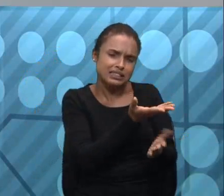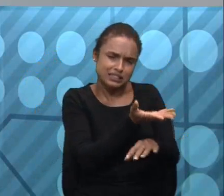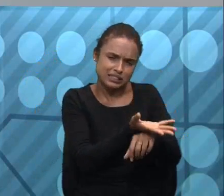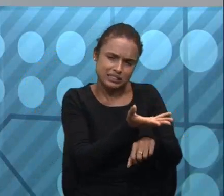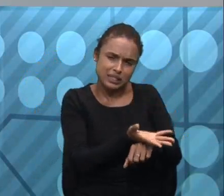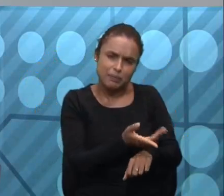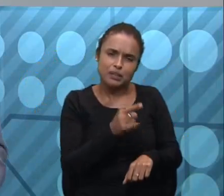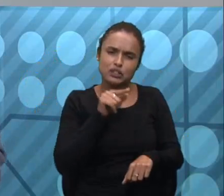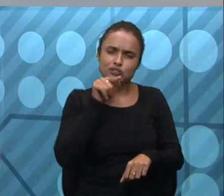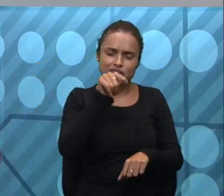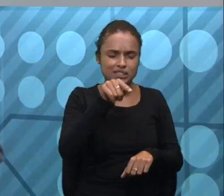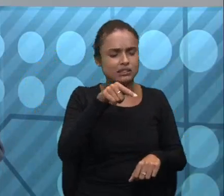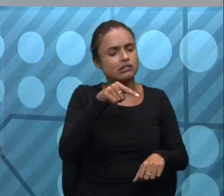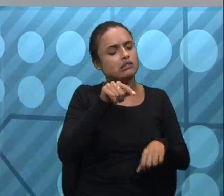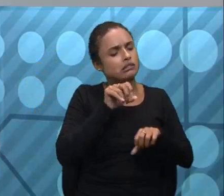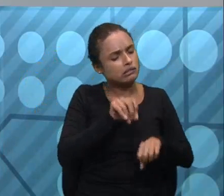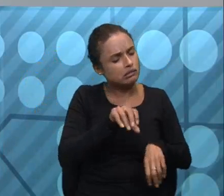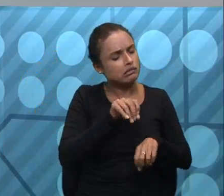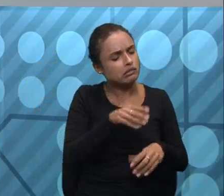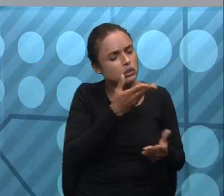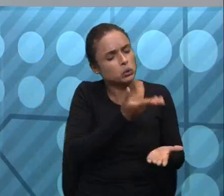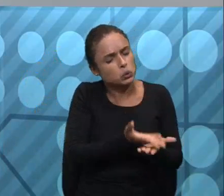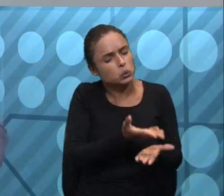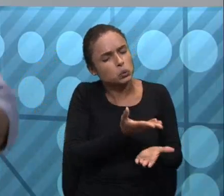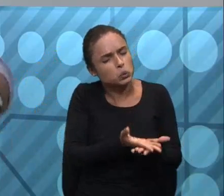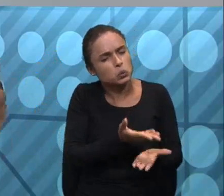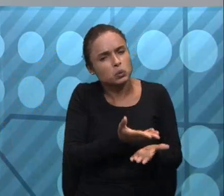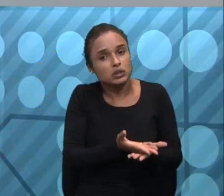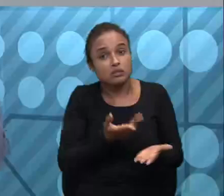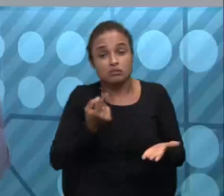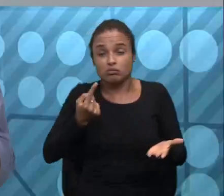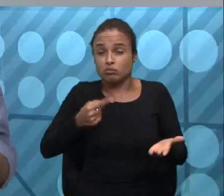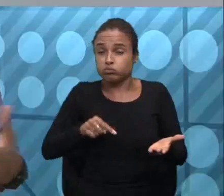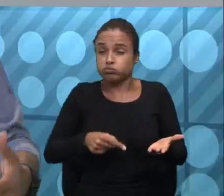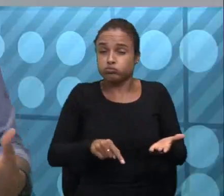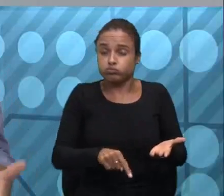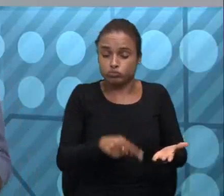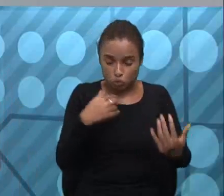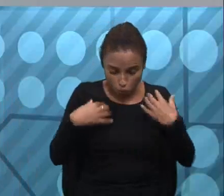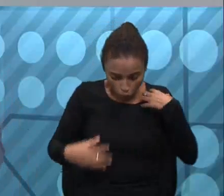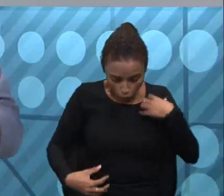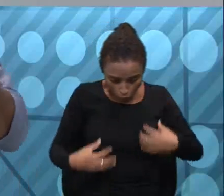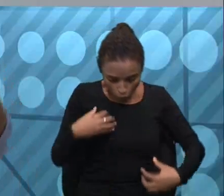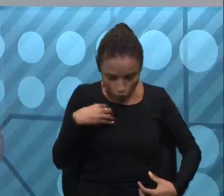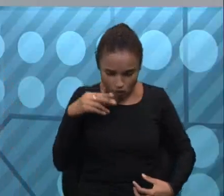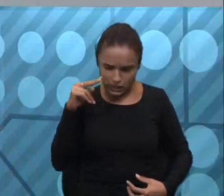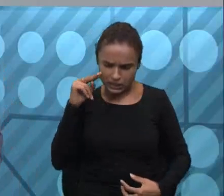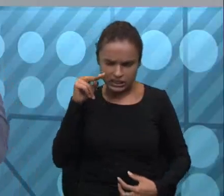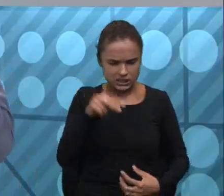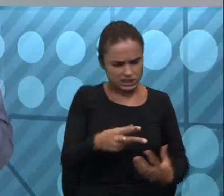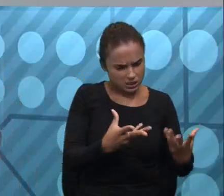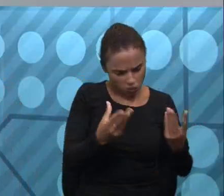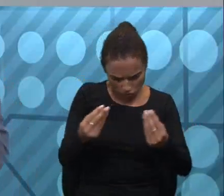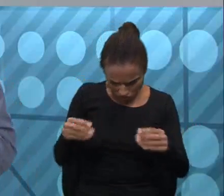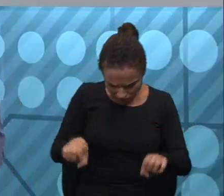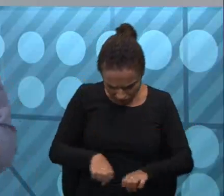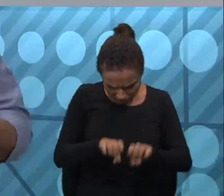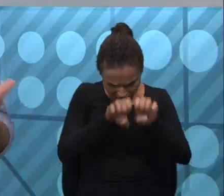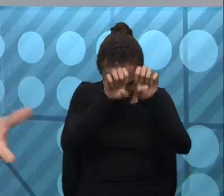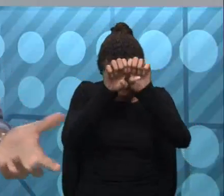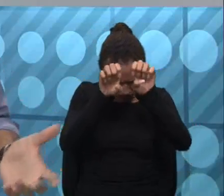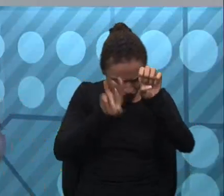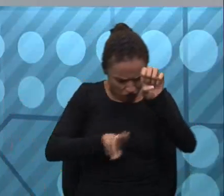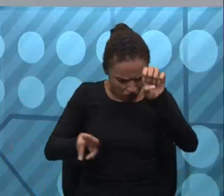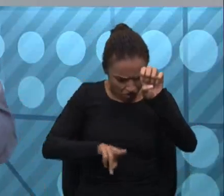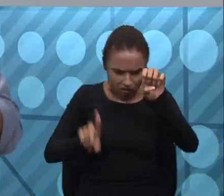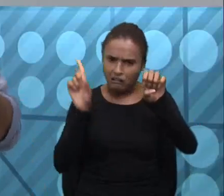a sua futura atuação profissional. É o que eu falei lá na primeira aula. Você vê a anatomia e vê um monte de estrutura, um monte de nome difícil e